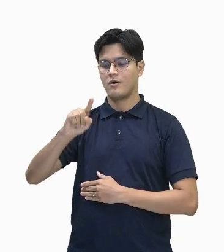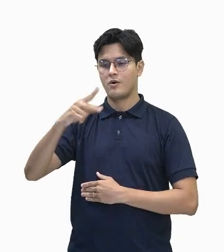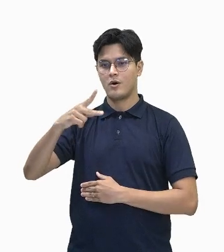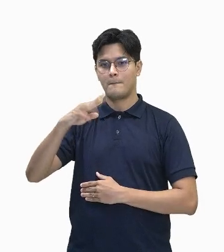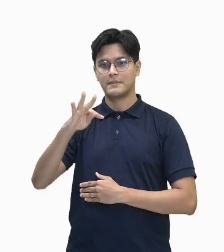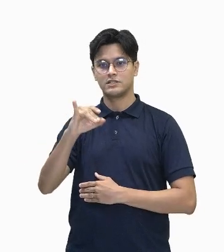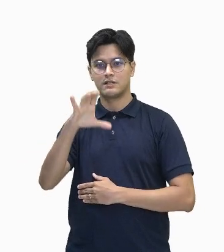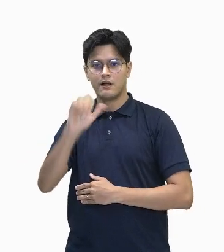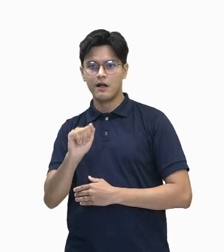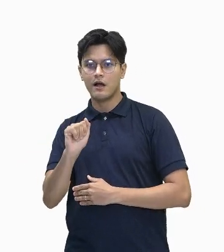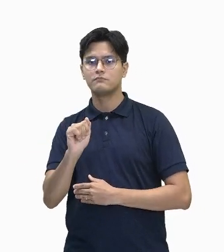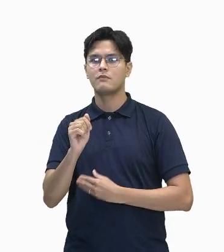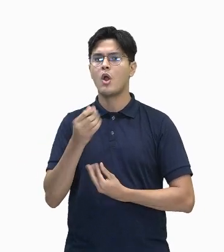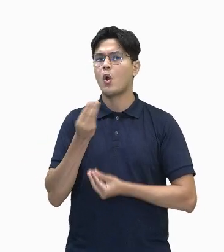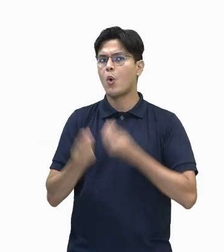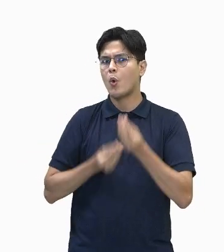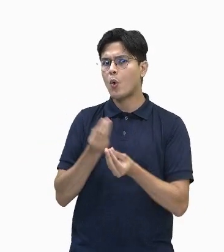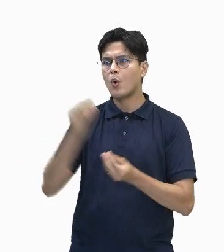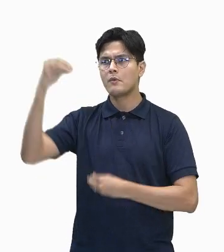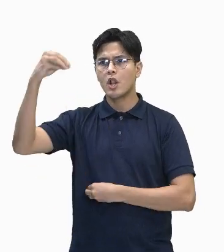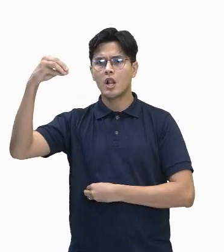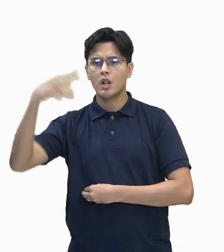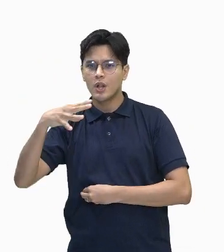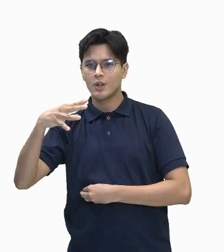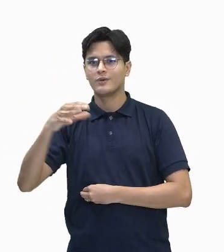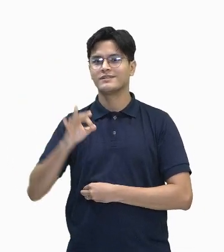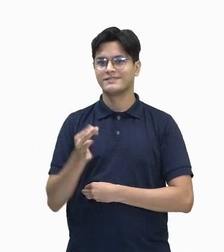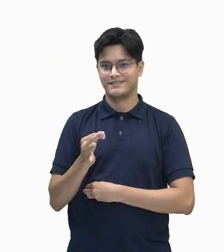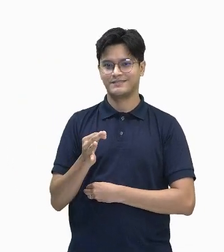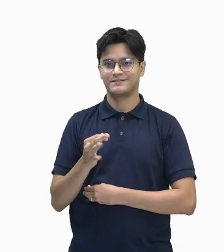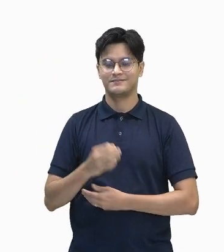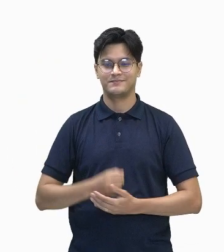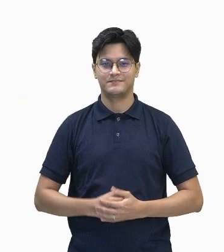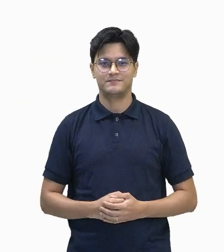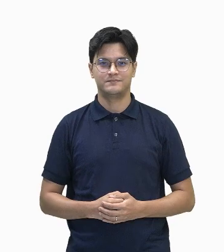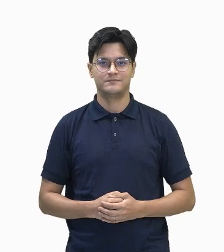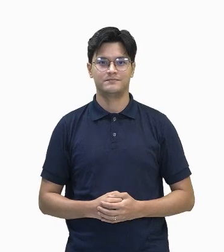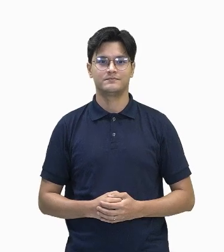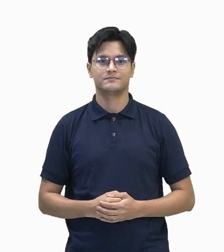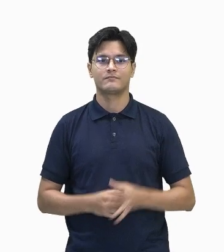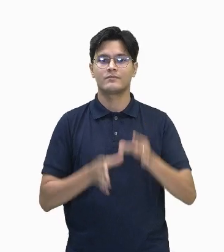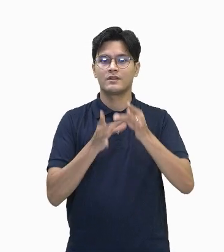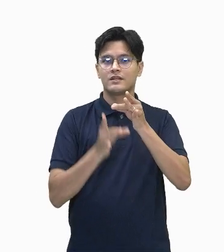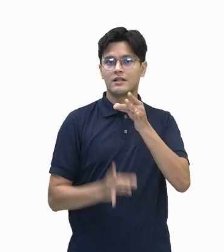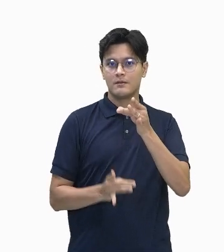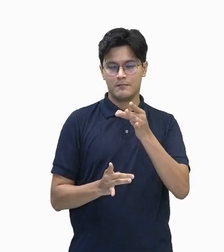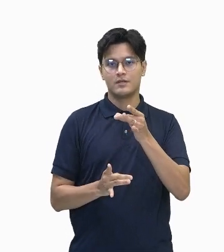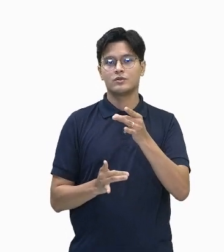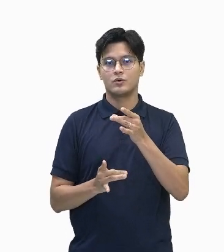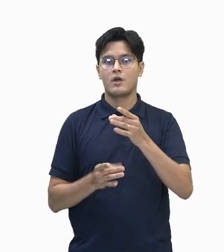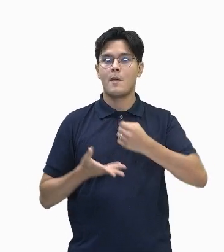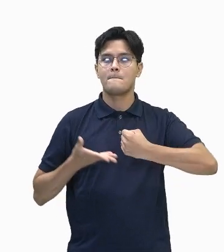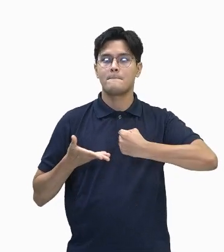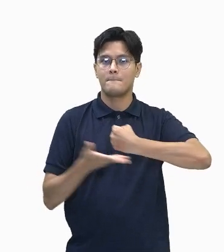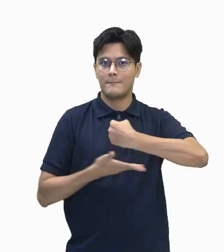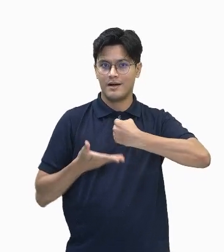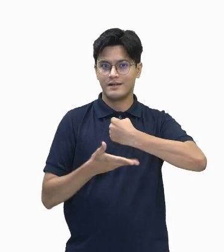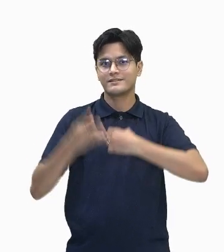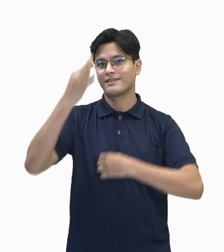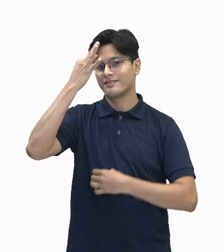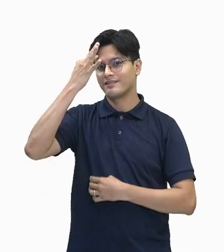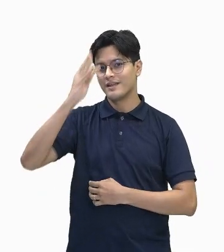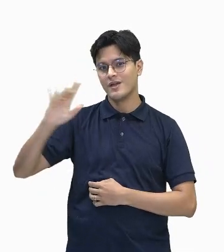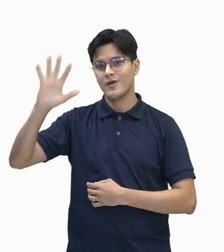luz, fundamentos teóricos da ótica física. No detalhamento, nós teremos fundamentos